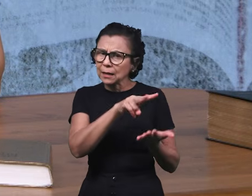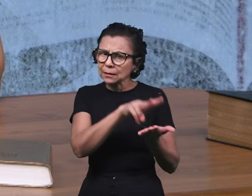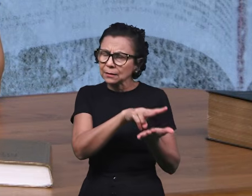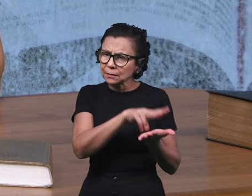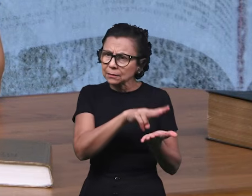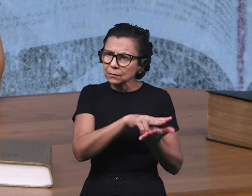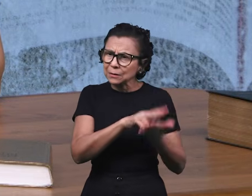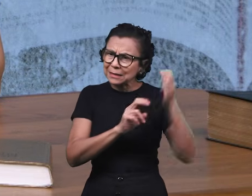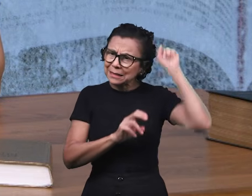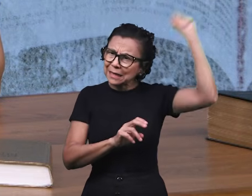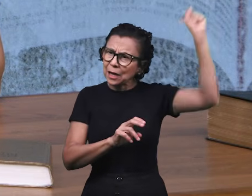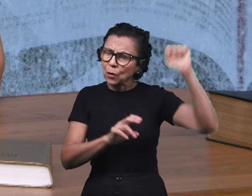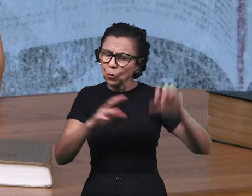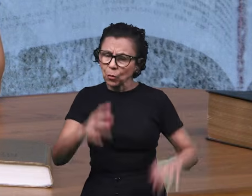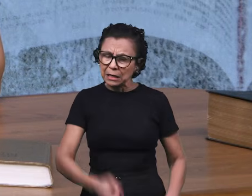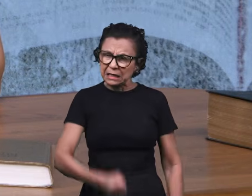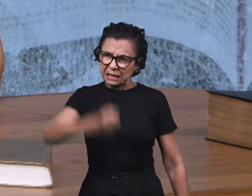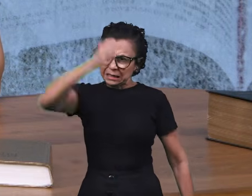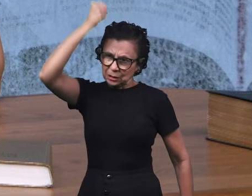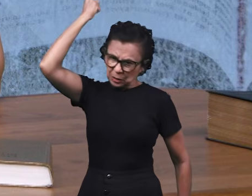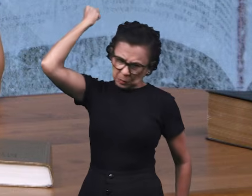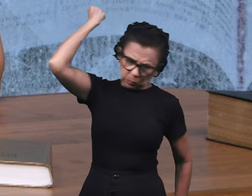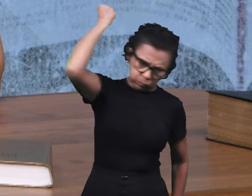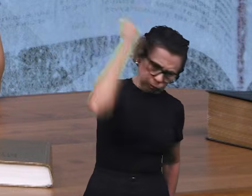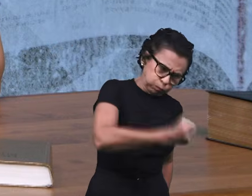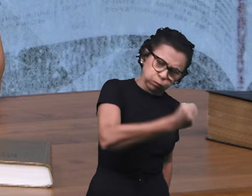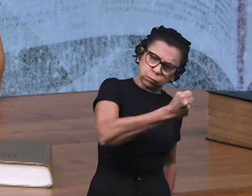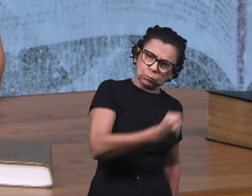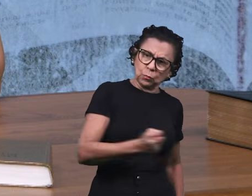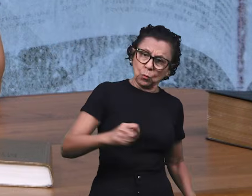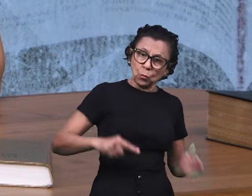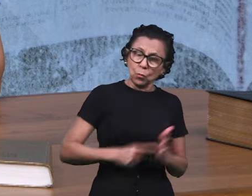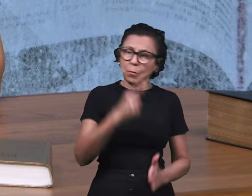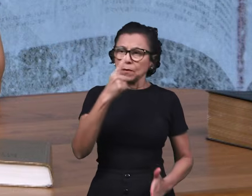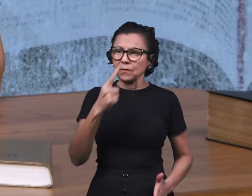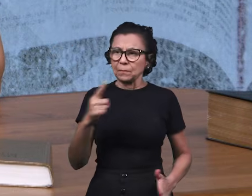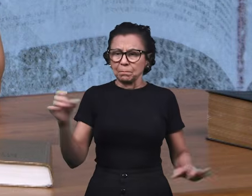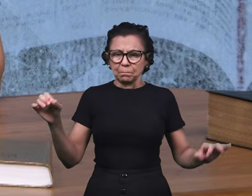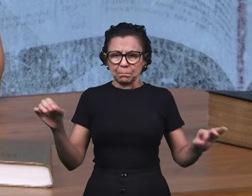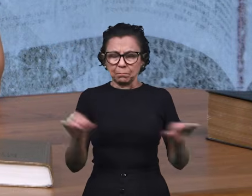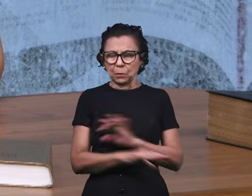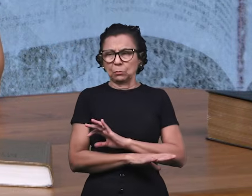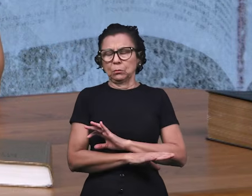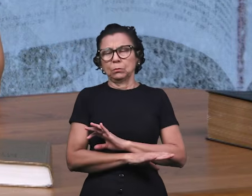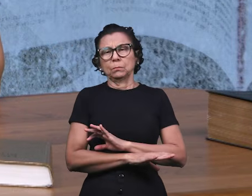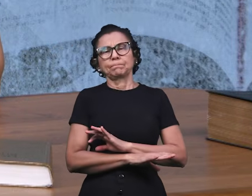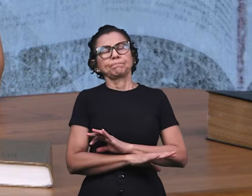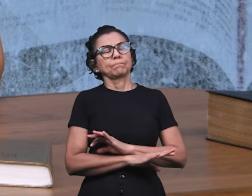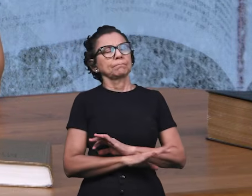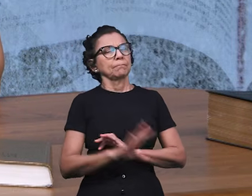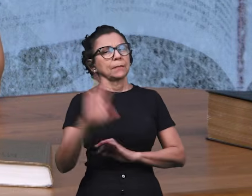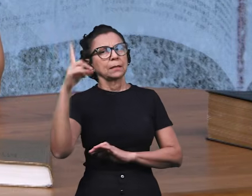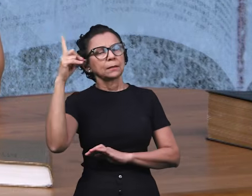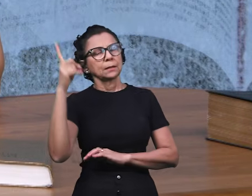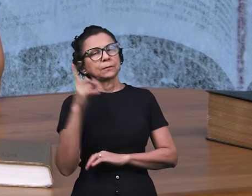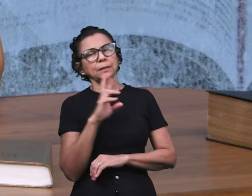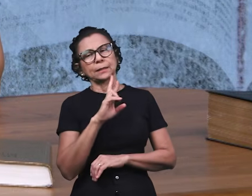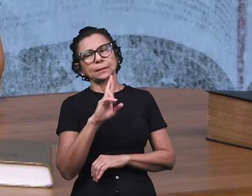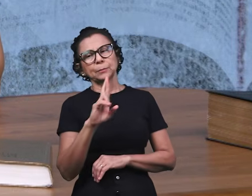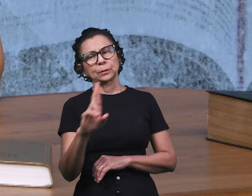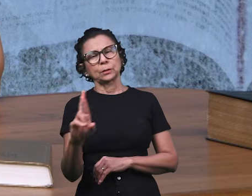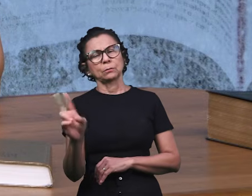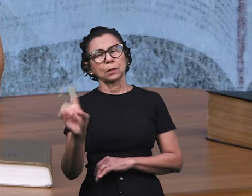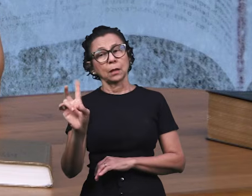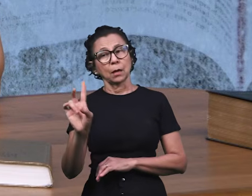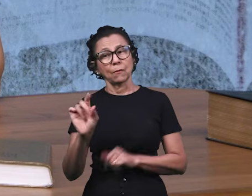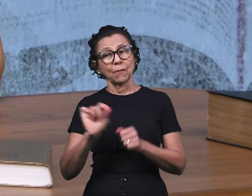vez na terra, e não o ferirei segunda vez. E disse Davi a Abisai: nenhum